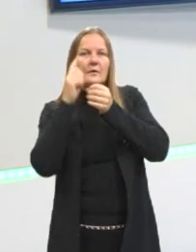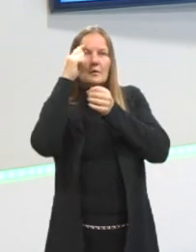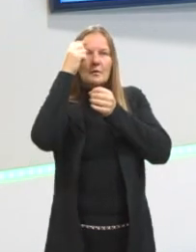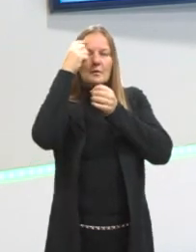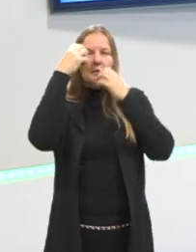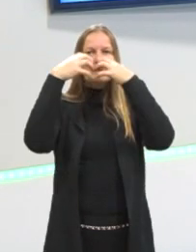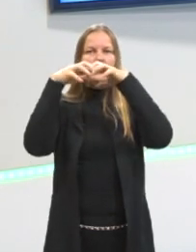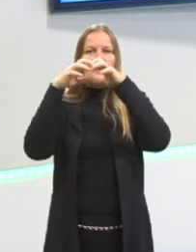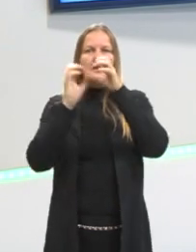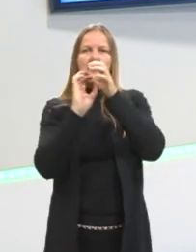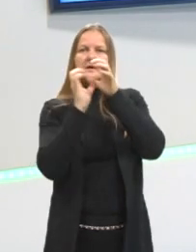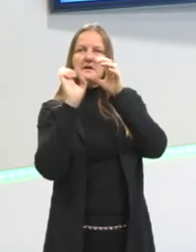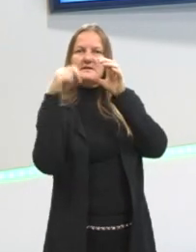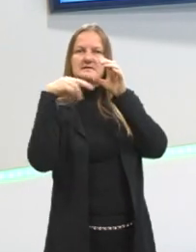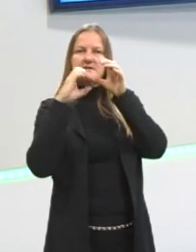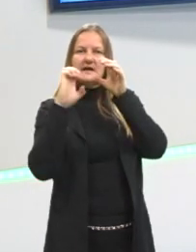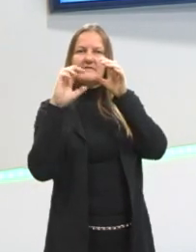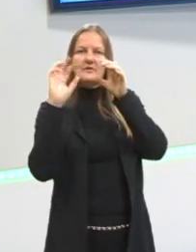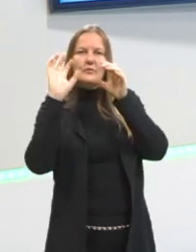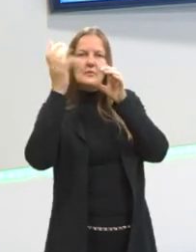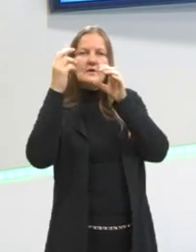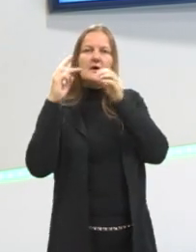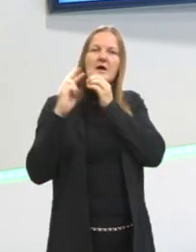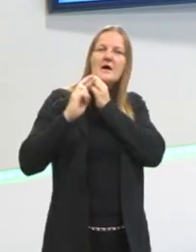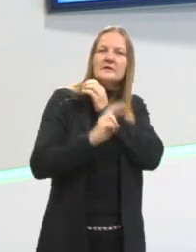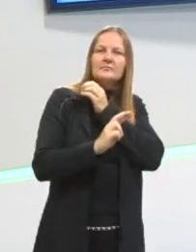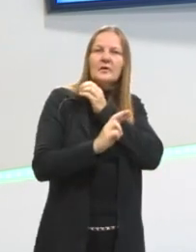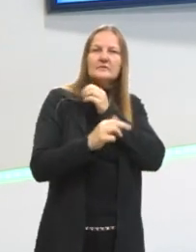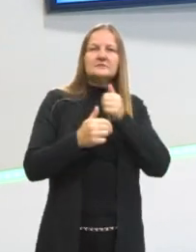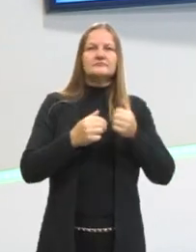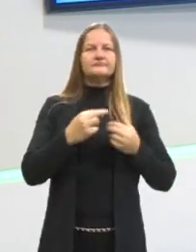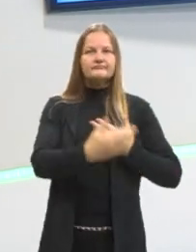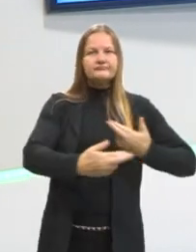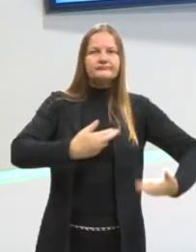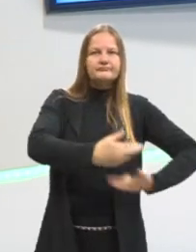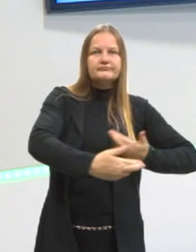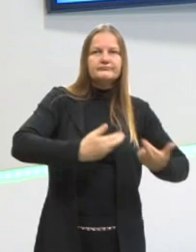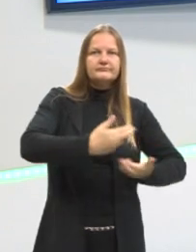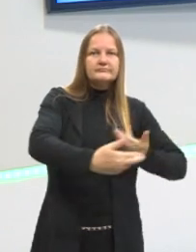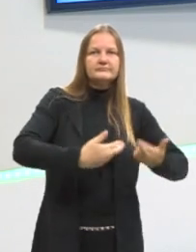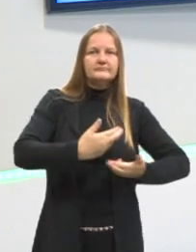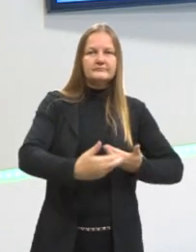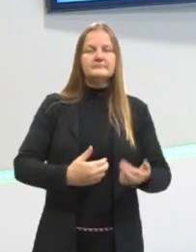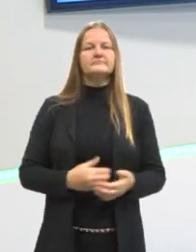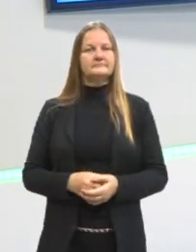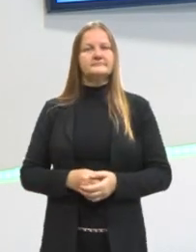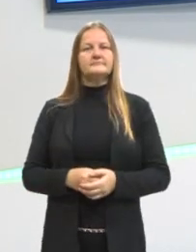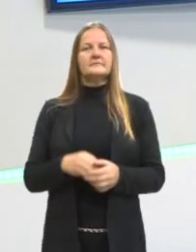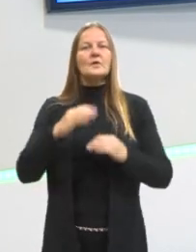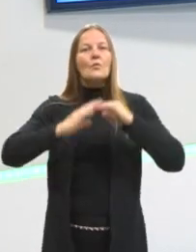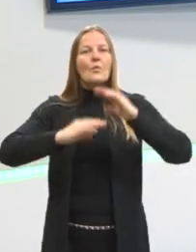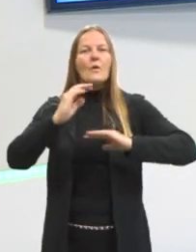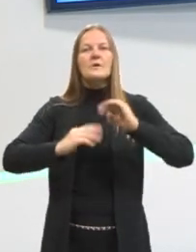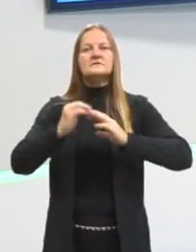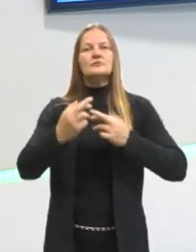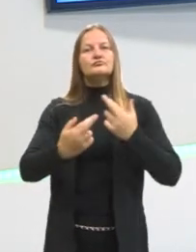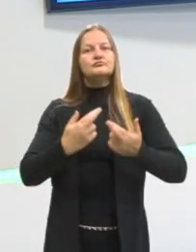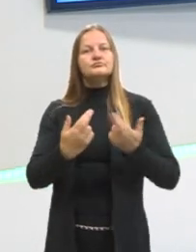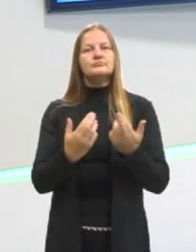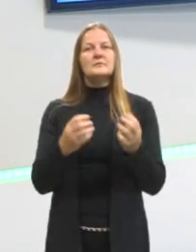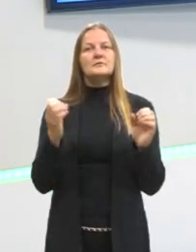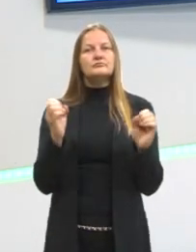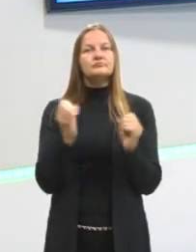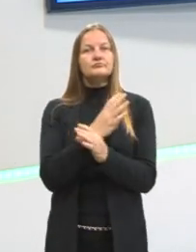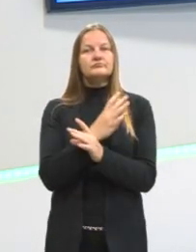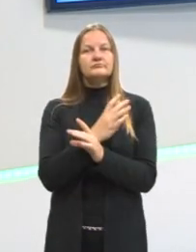vai para o encéfalo encéfalo decide e manda a informação de volta do que o que que ação que atitude que vai ser